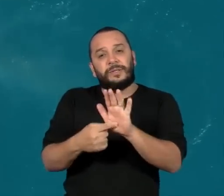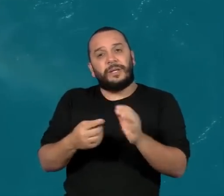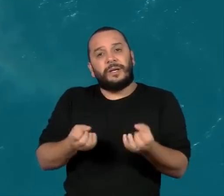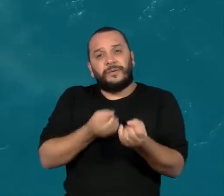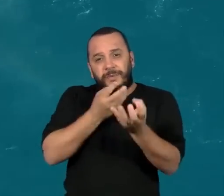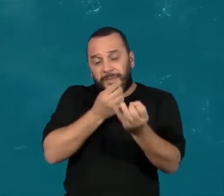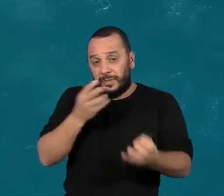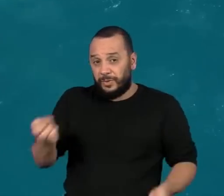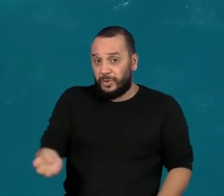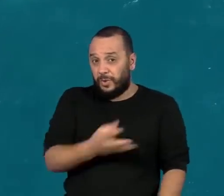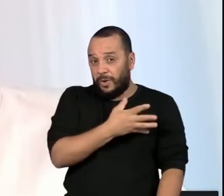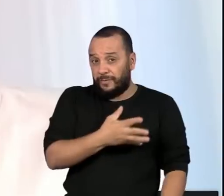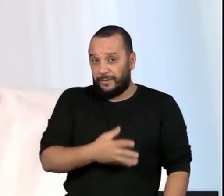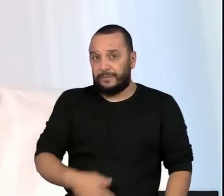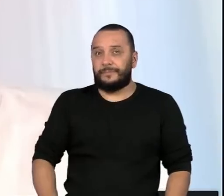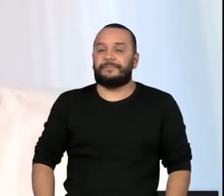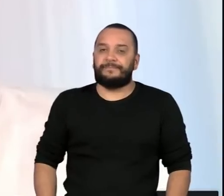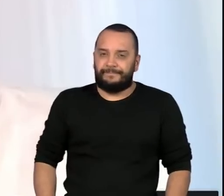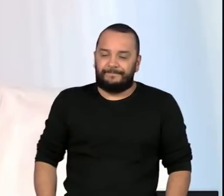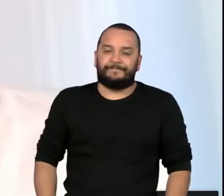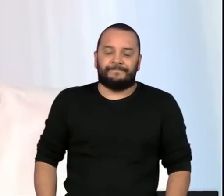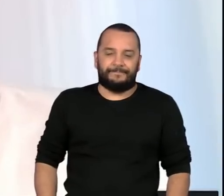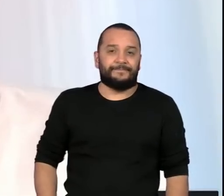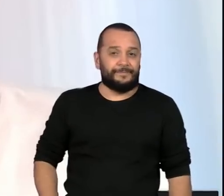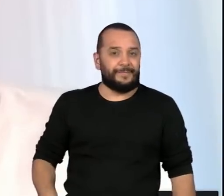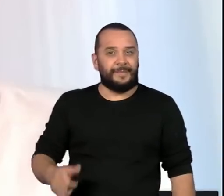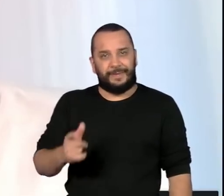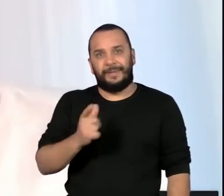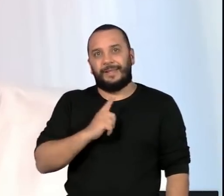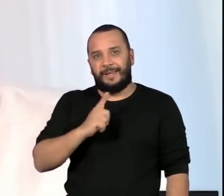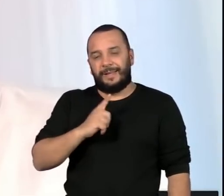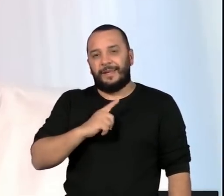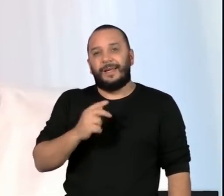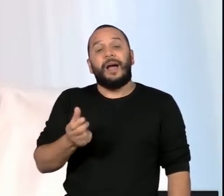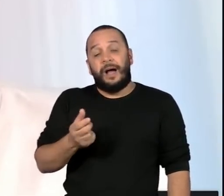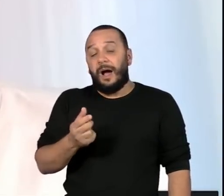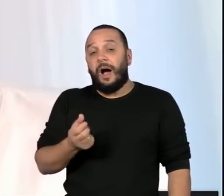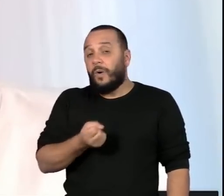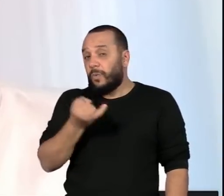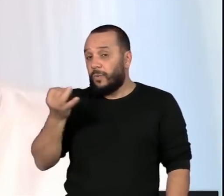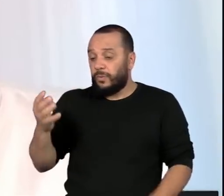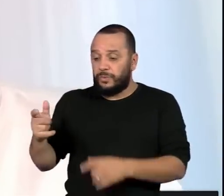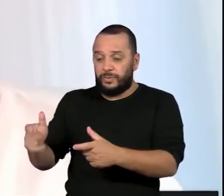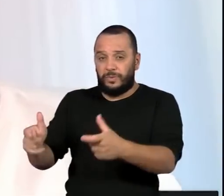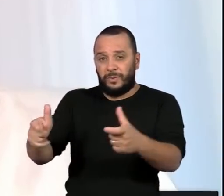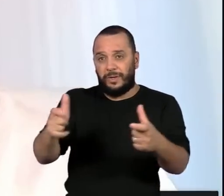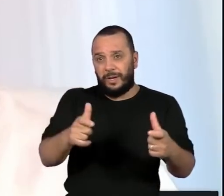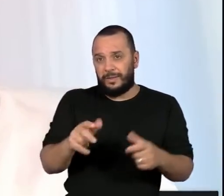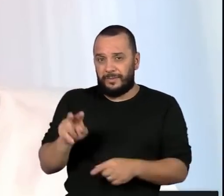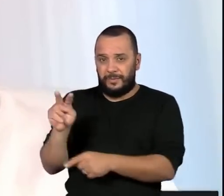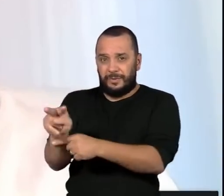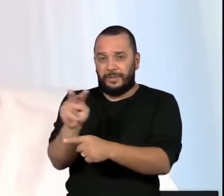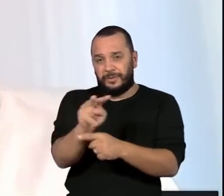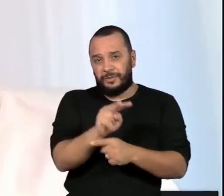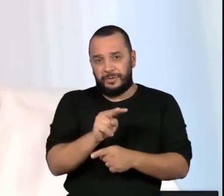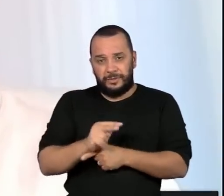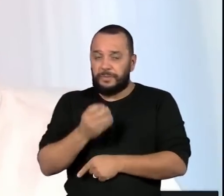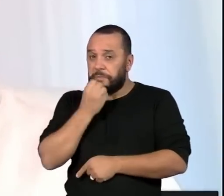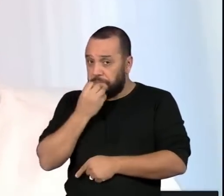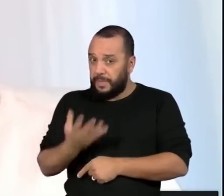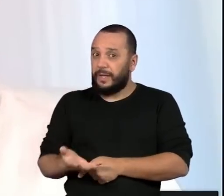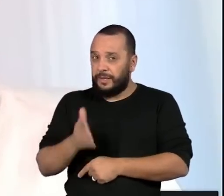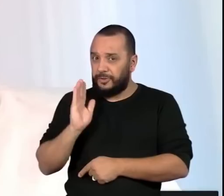inéditas. Está claro que temos alguns hábitats que estão relativamente bem protegidos lá na região, como os recifes